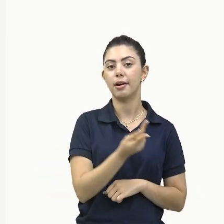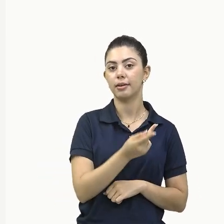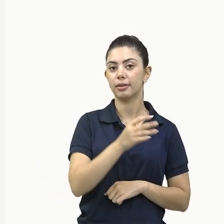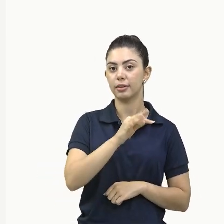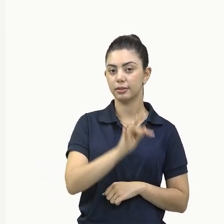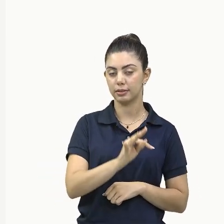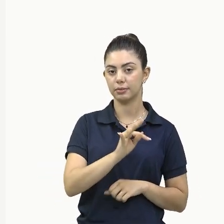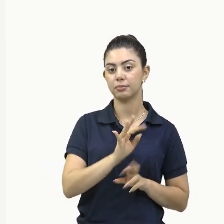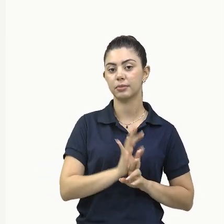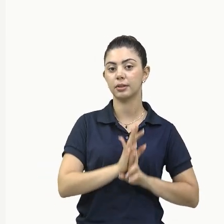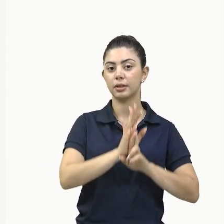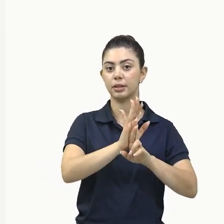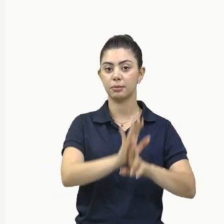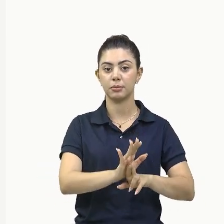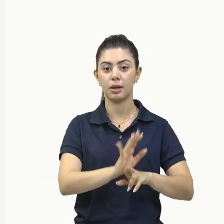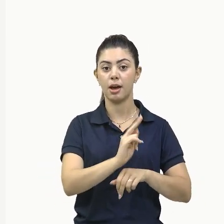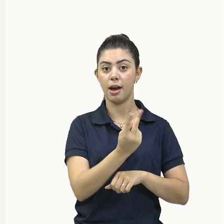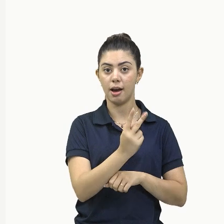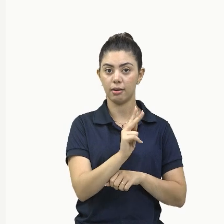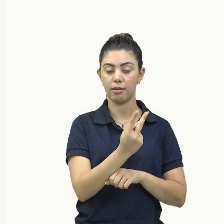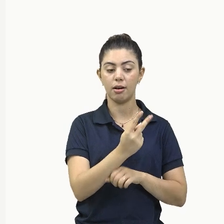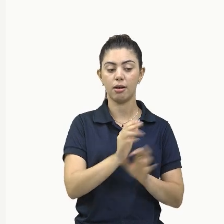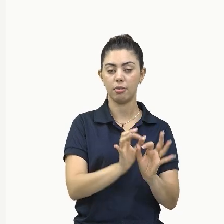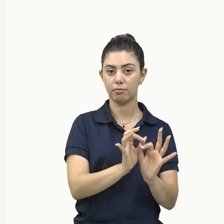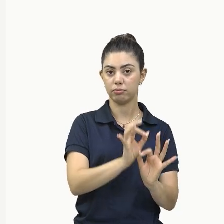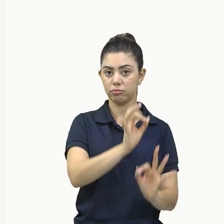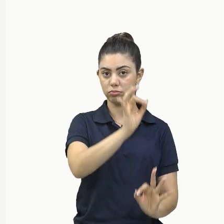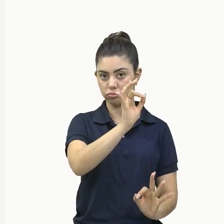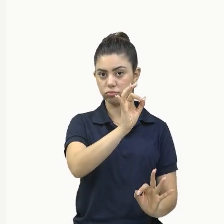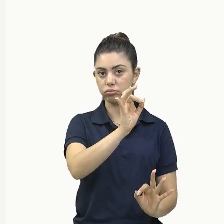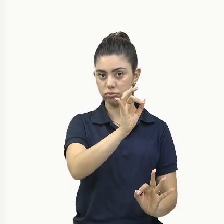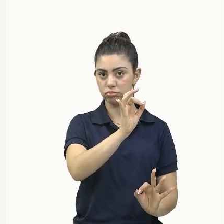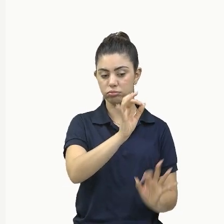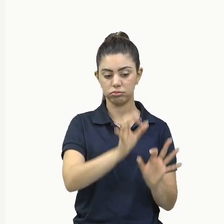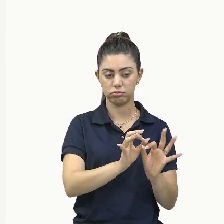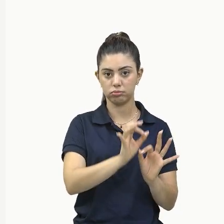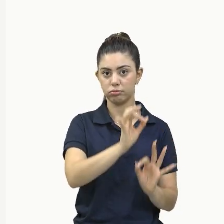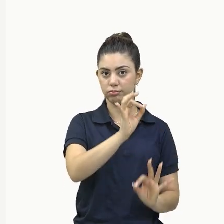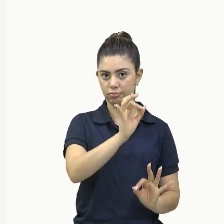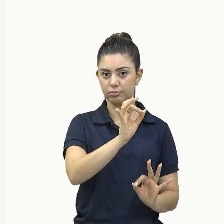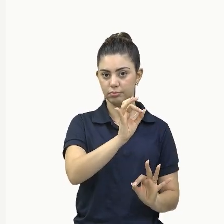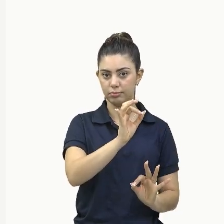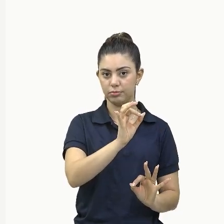que representa a altura. Não podemos esquecer desse detalhe, né? A altura.